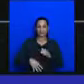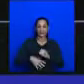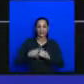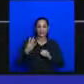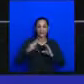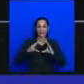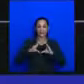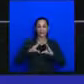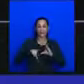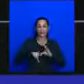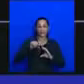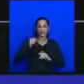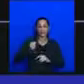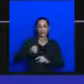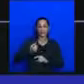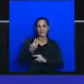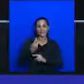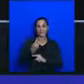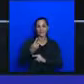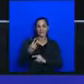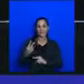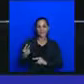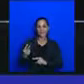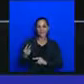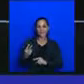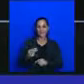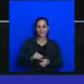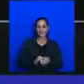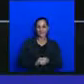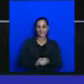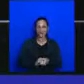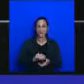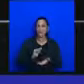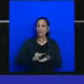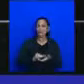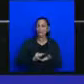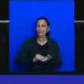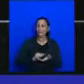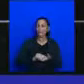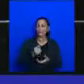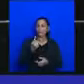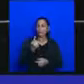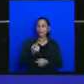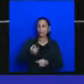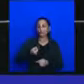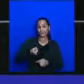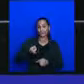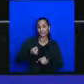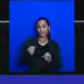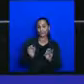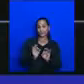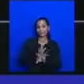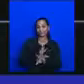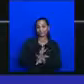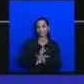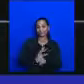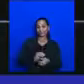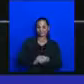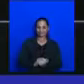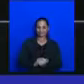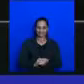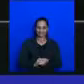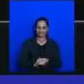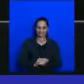Quarta bola é o número 32. Falta apenas um número.